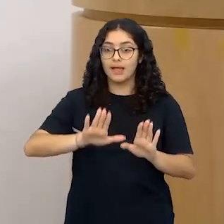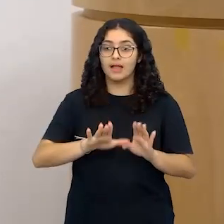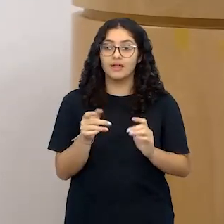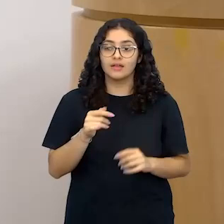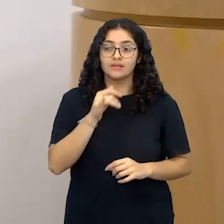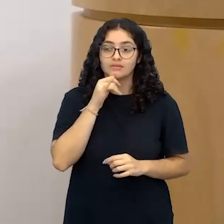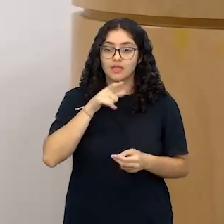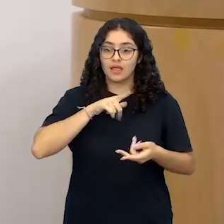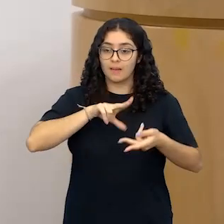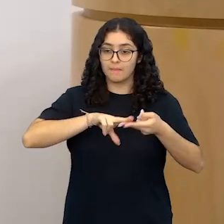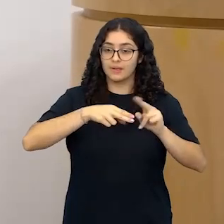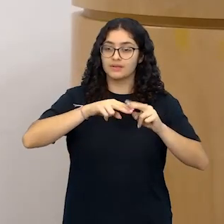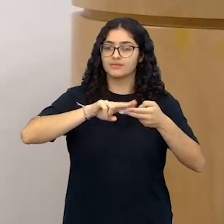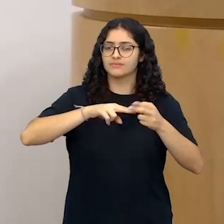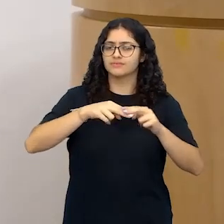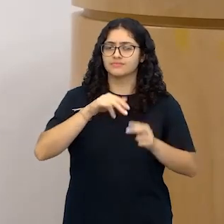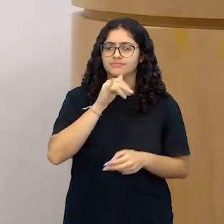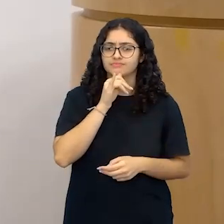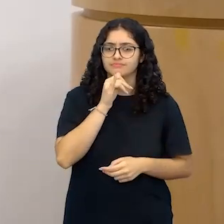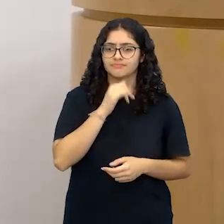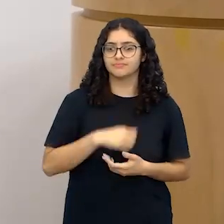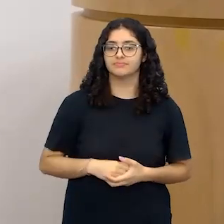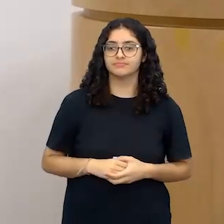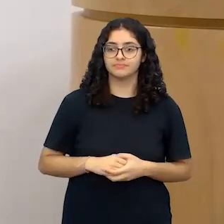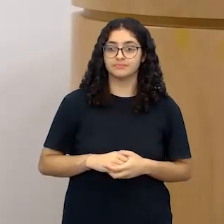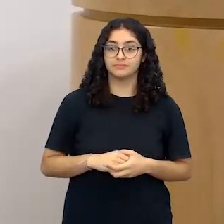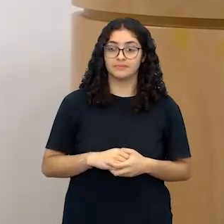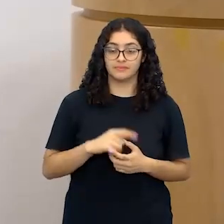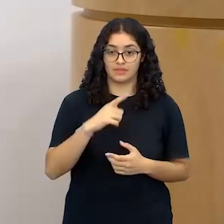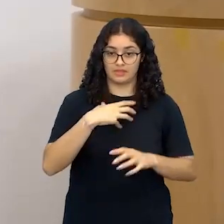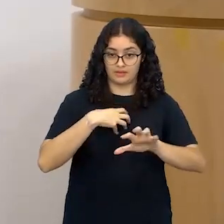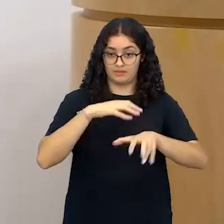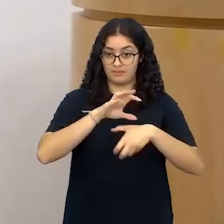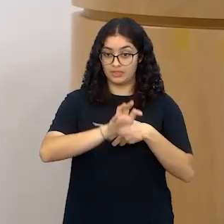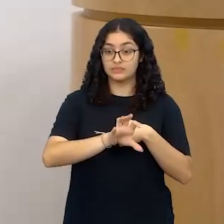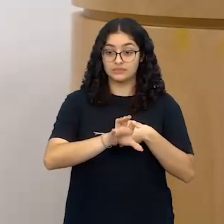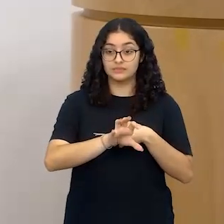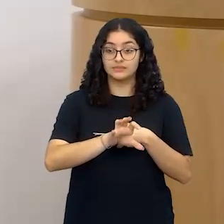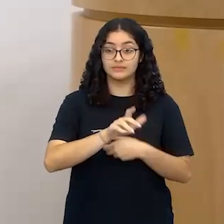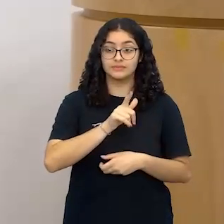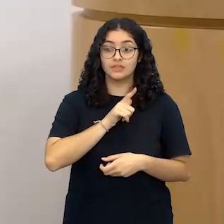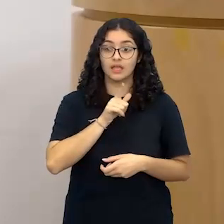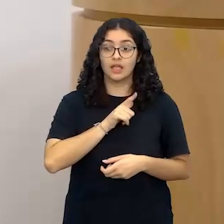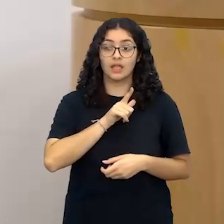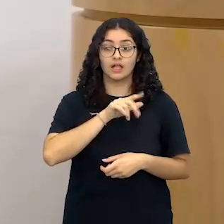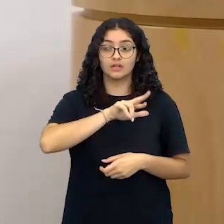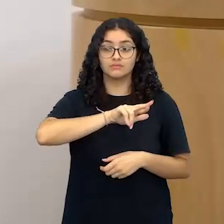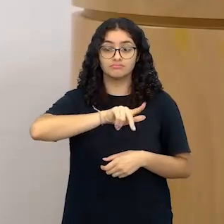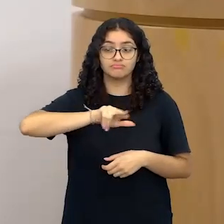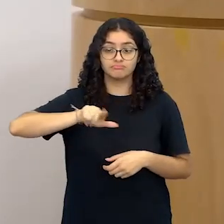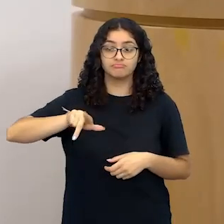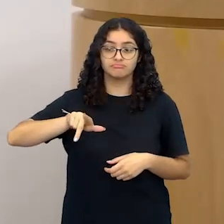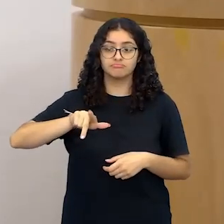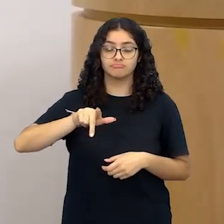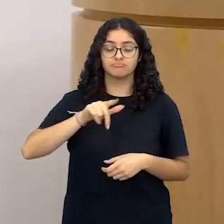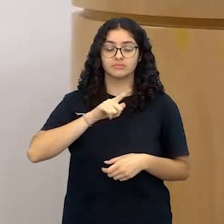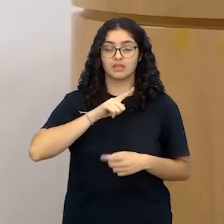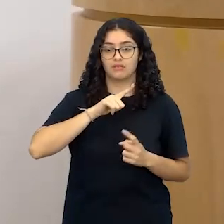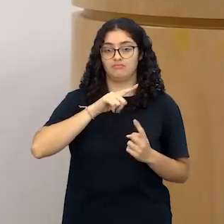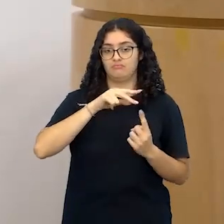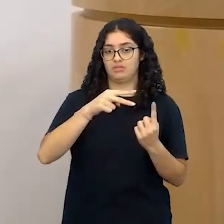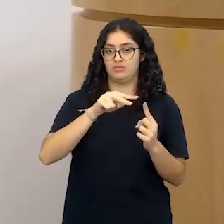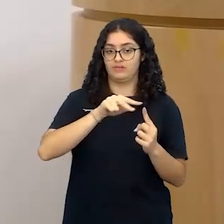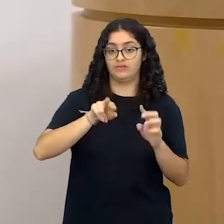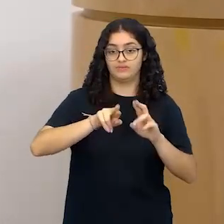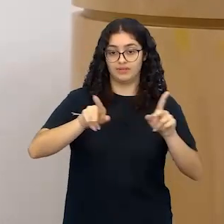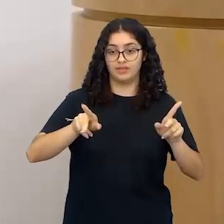de habilidades, por exemplo, como empatia, a gente traz outras outras